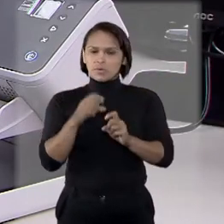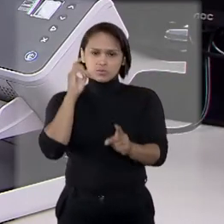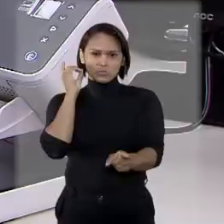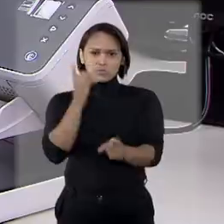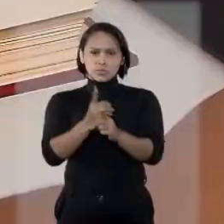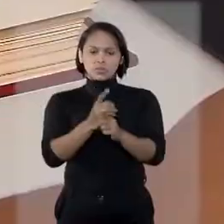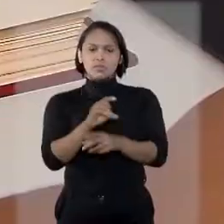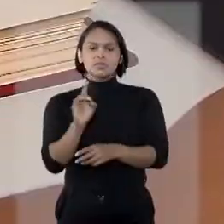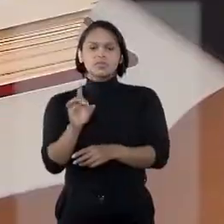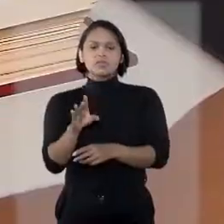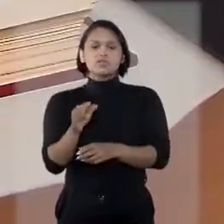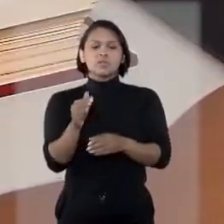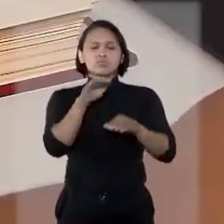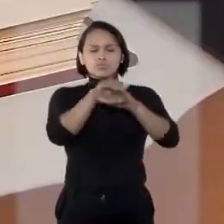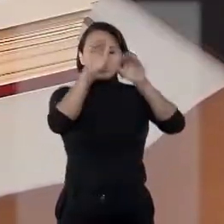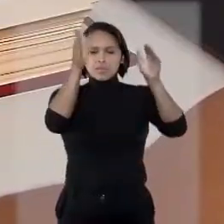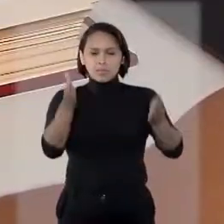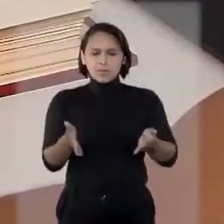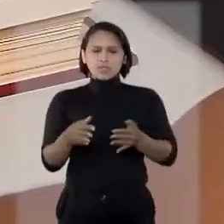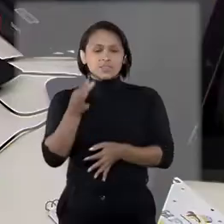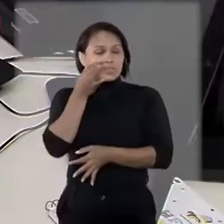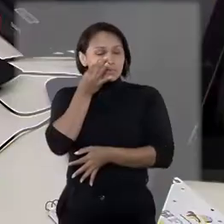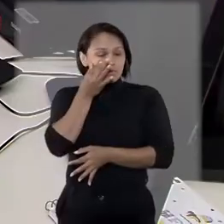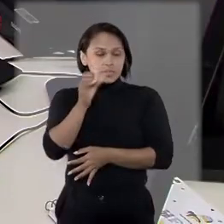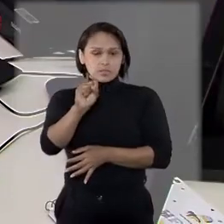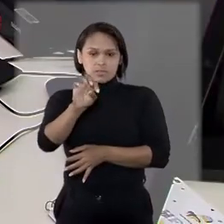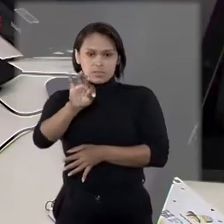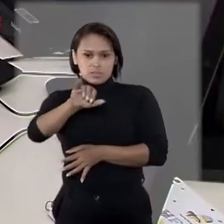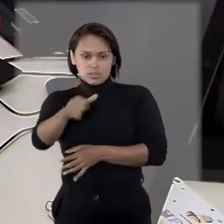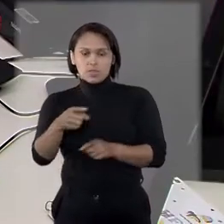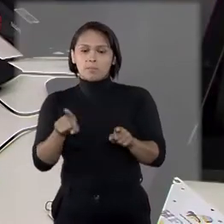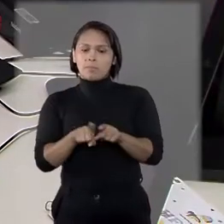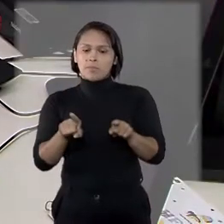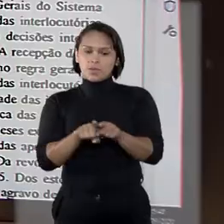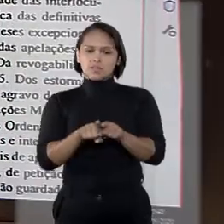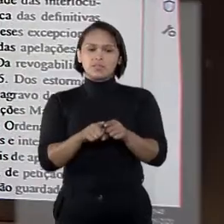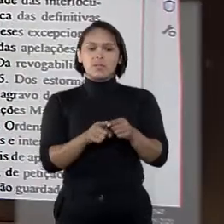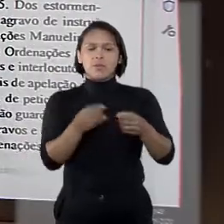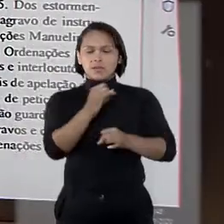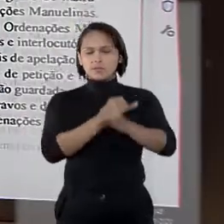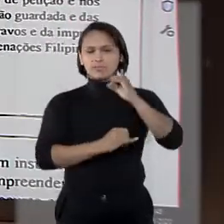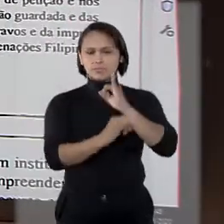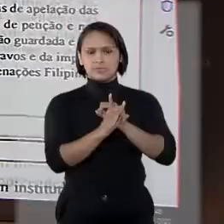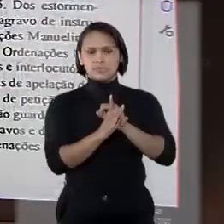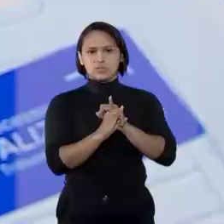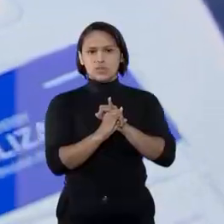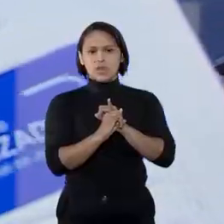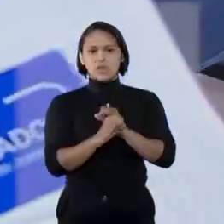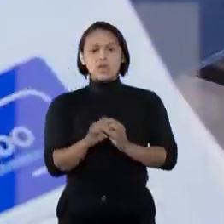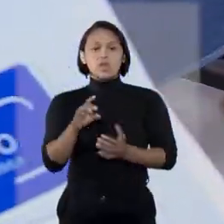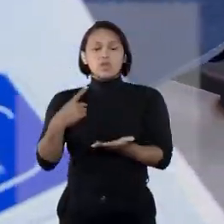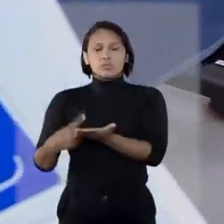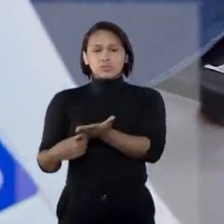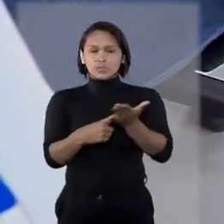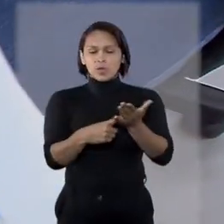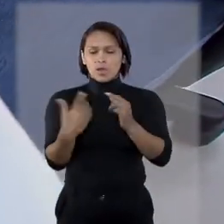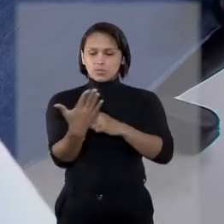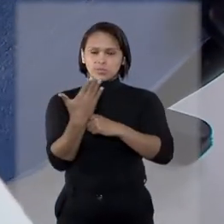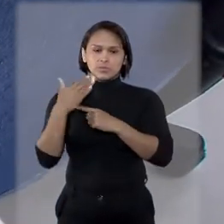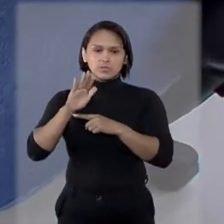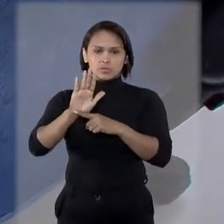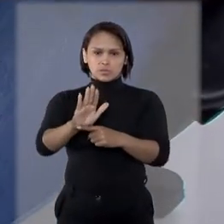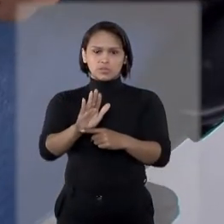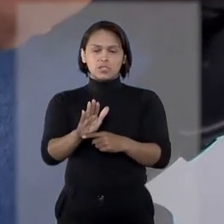encontrados não apenas nas prateleiras físicas do STJ, mas também de forma virtual. Além de um acordo de